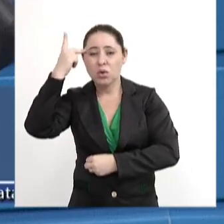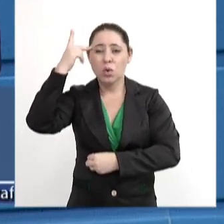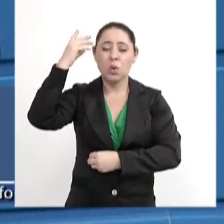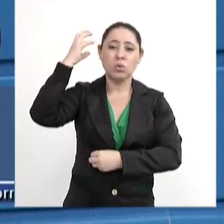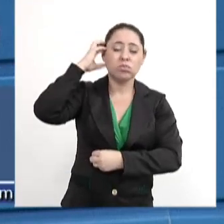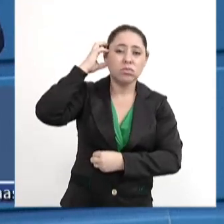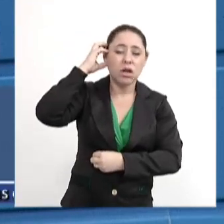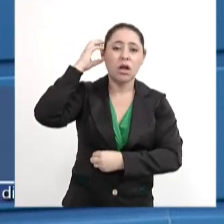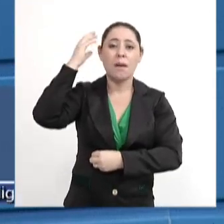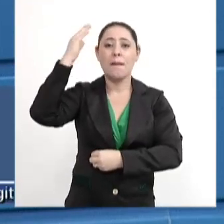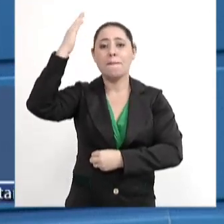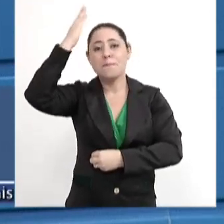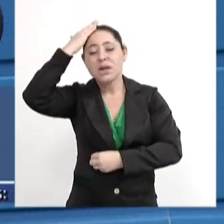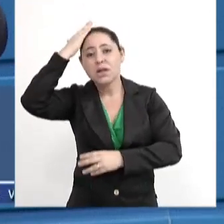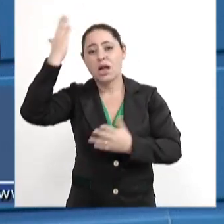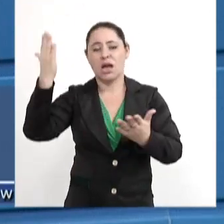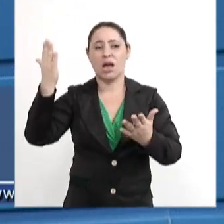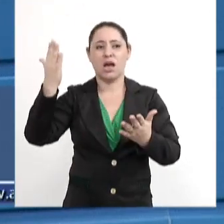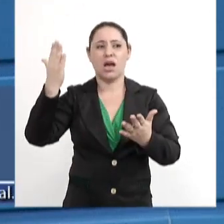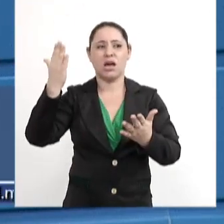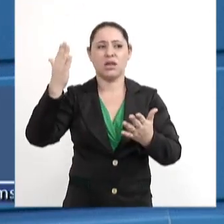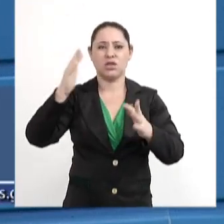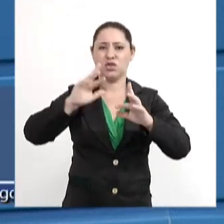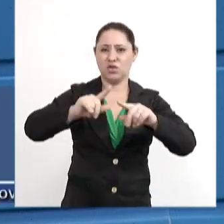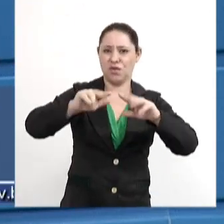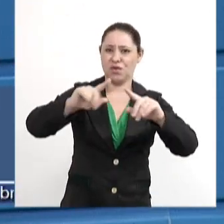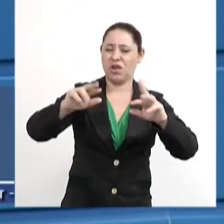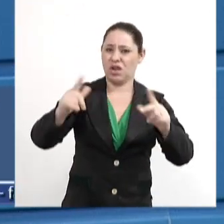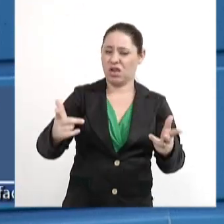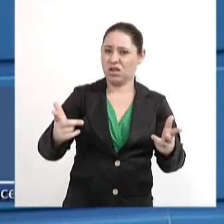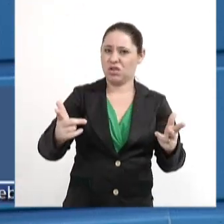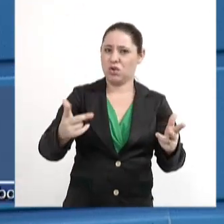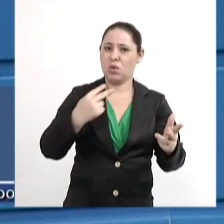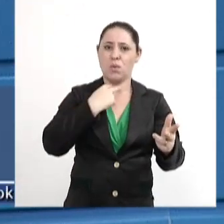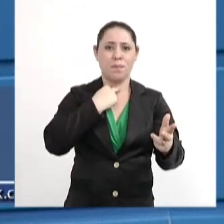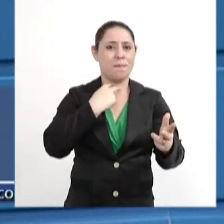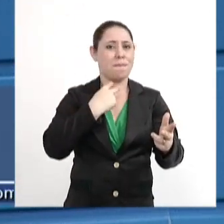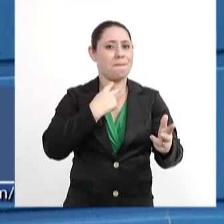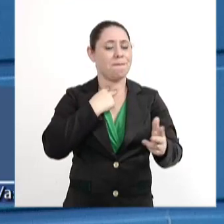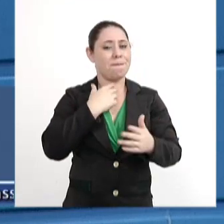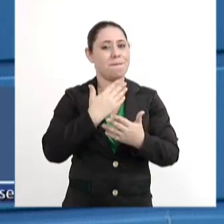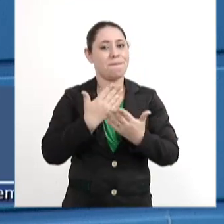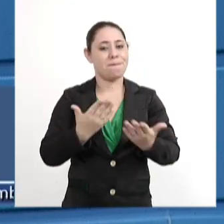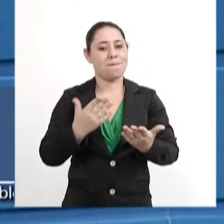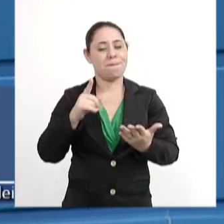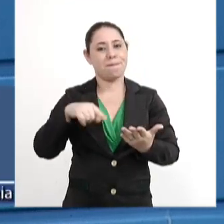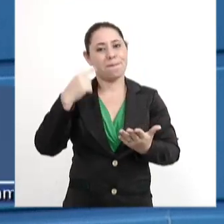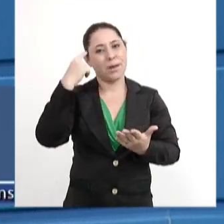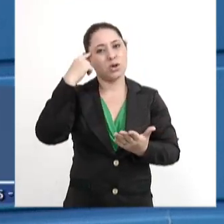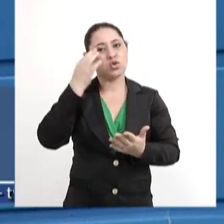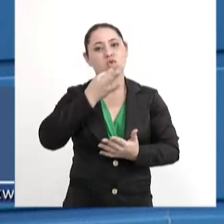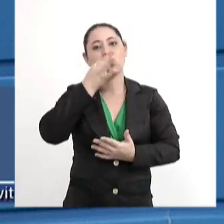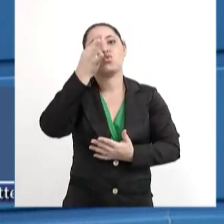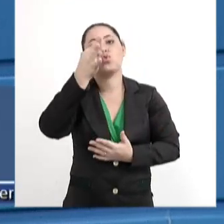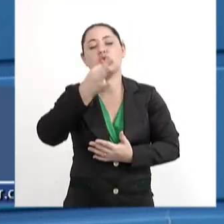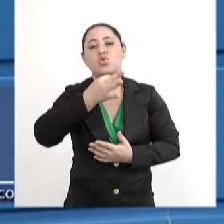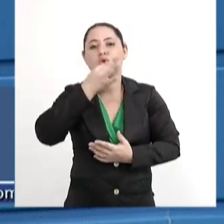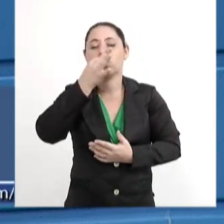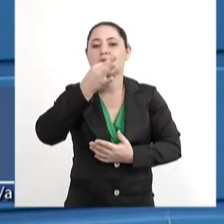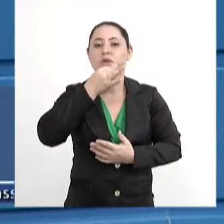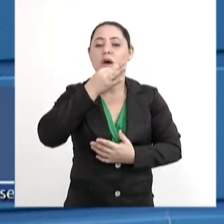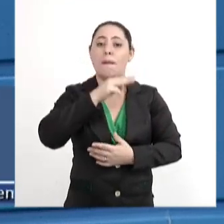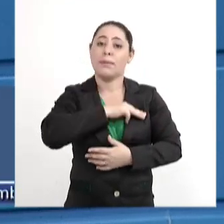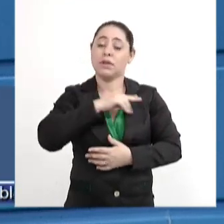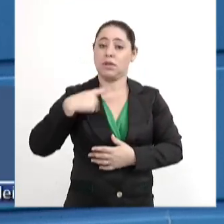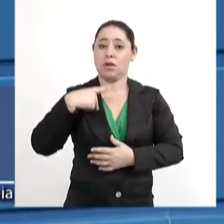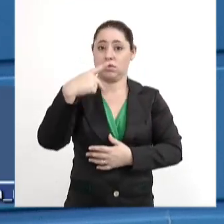do Paraná, sem paradigma para isso, a partir de uma sugestão, de repente, para o